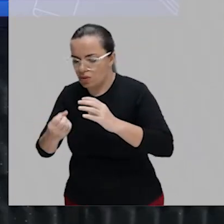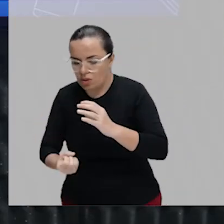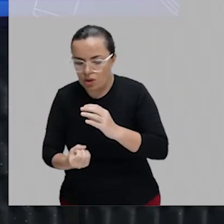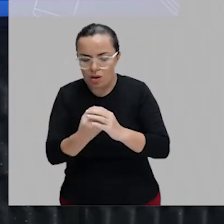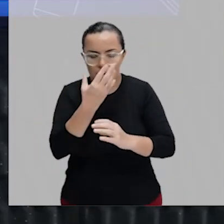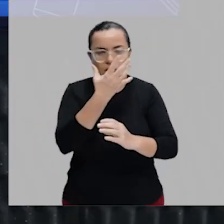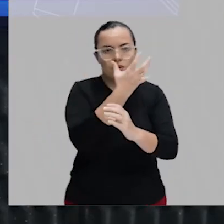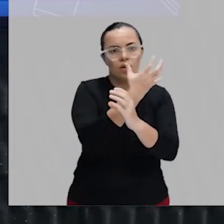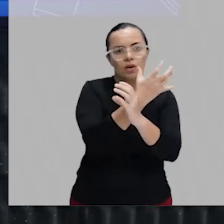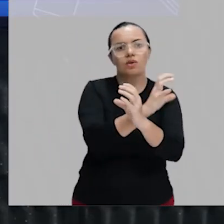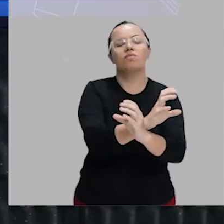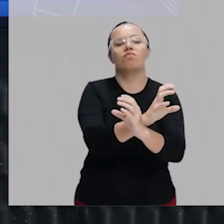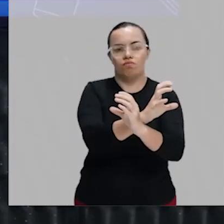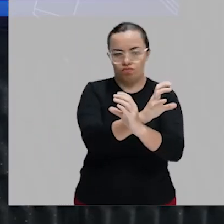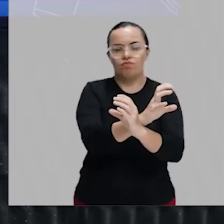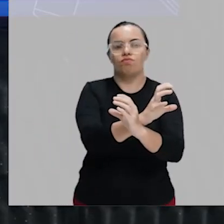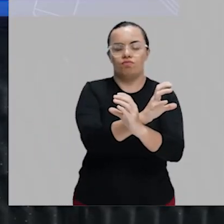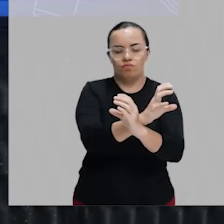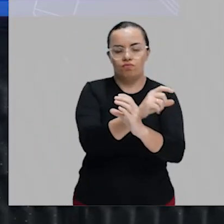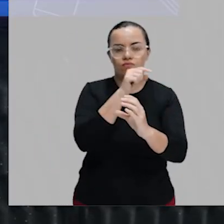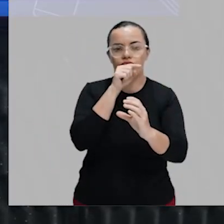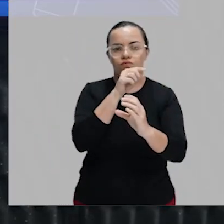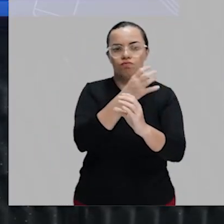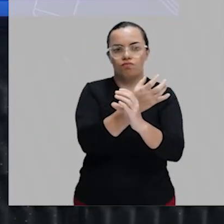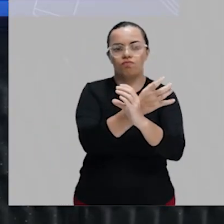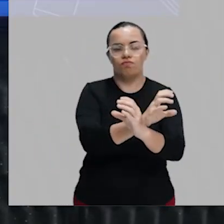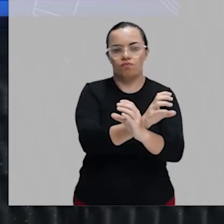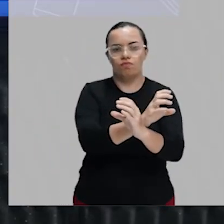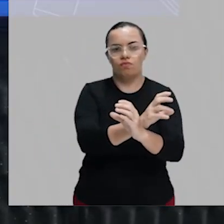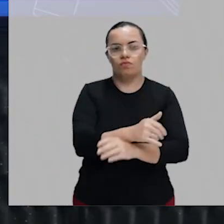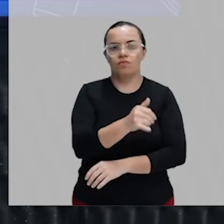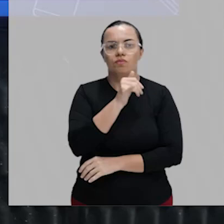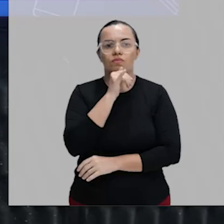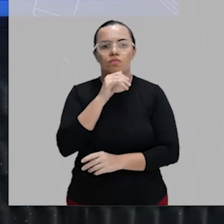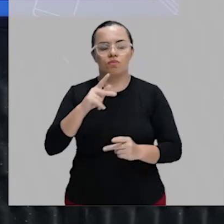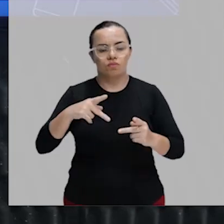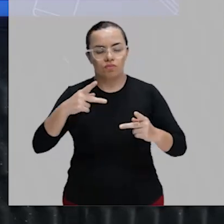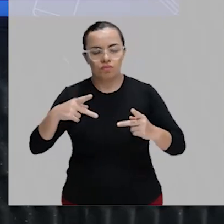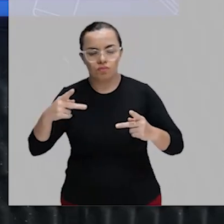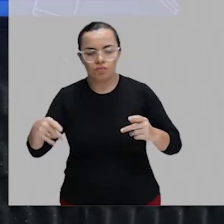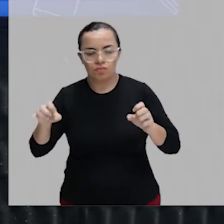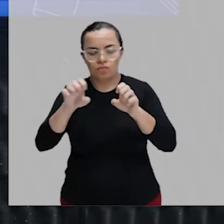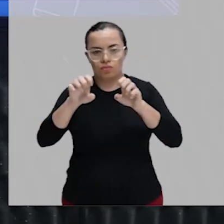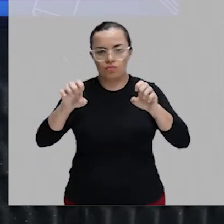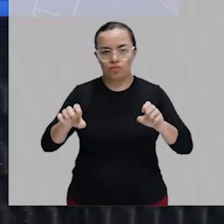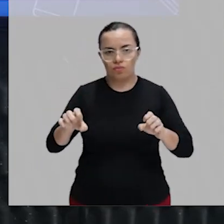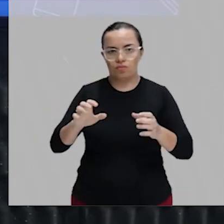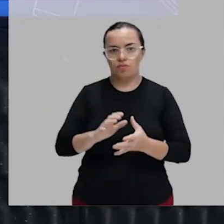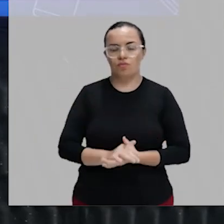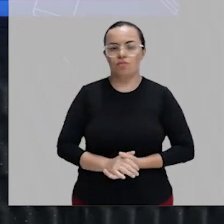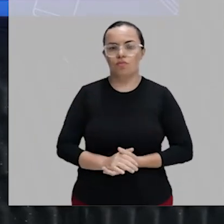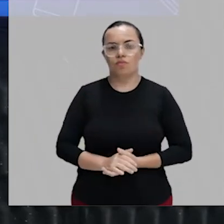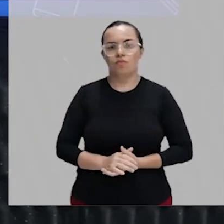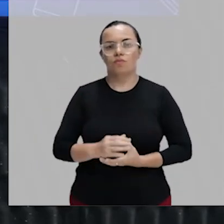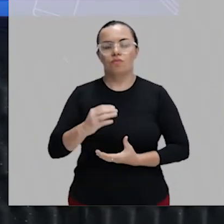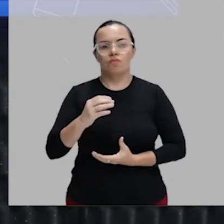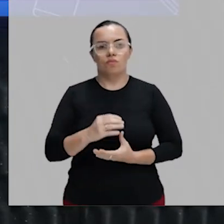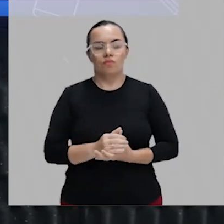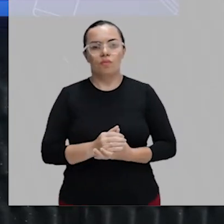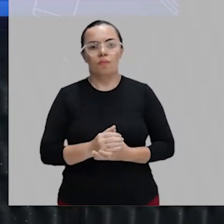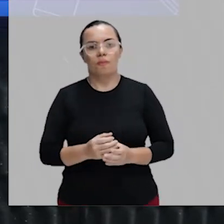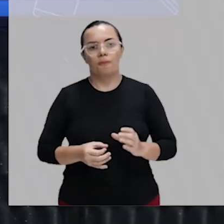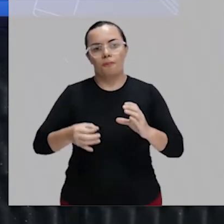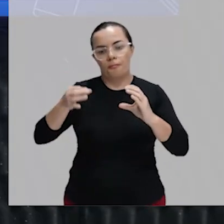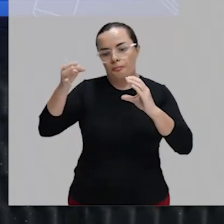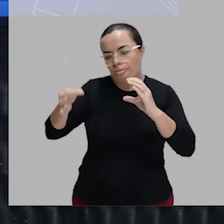no citoesqueleto. Proteínas essas que são produzidas, por exemplo, por uma estrutura chamada centríolo, tá? Que